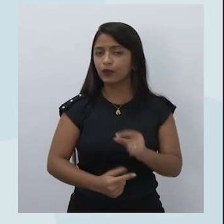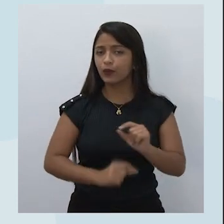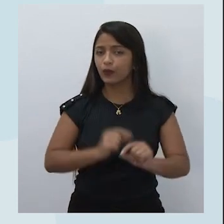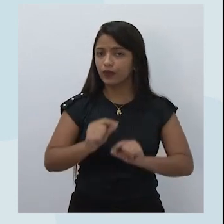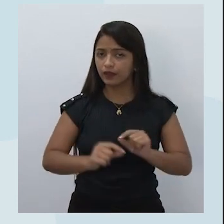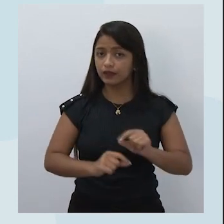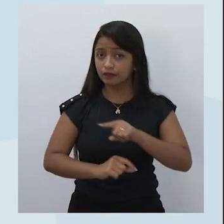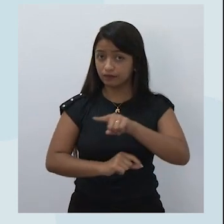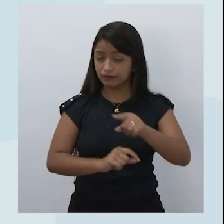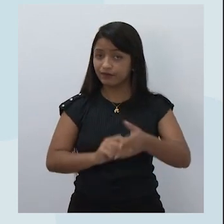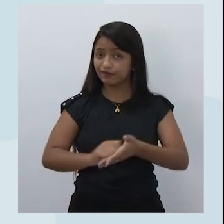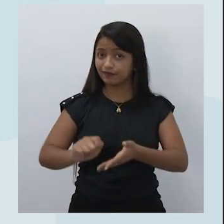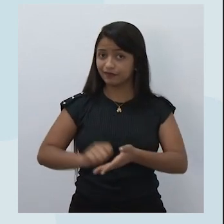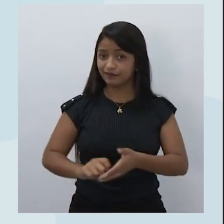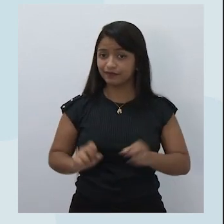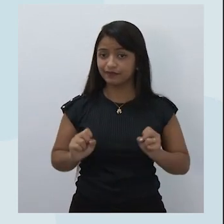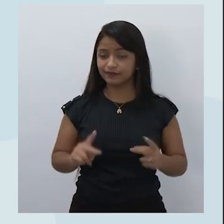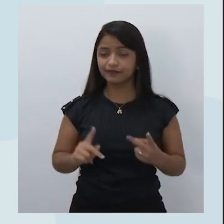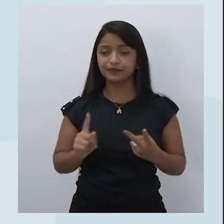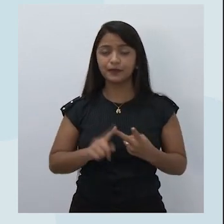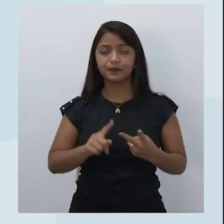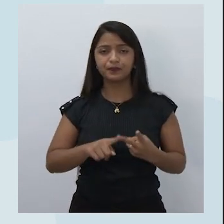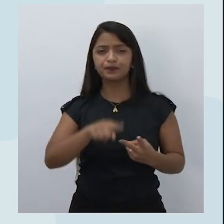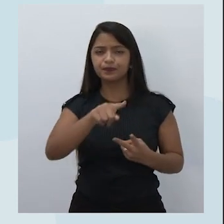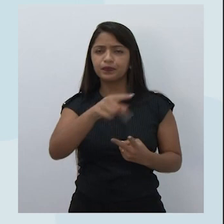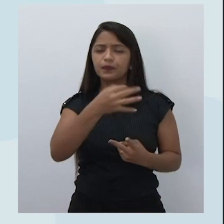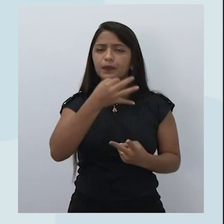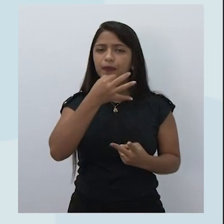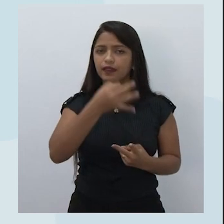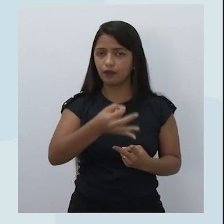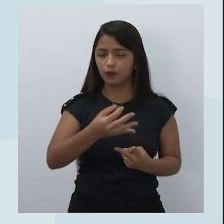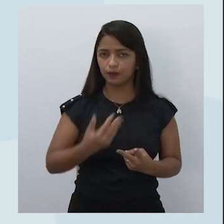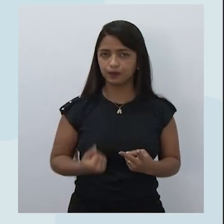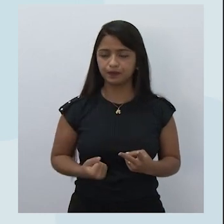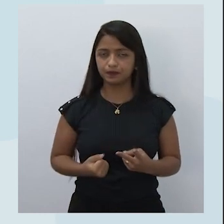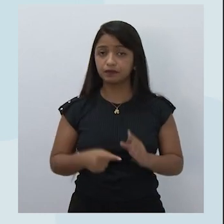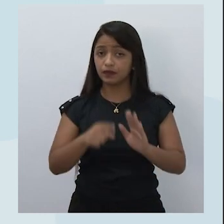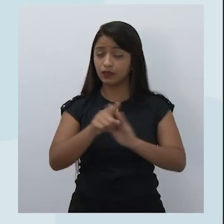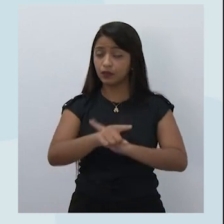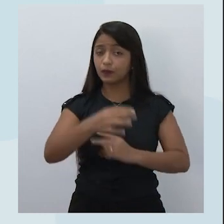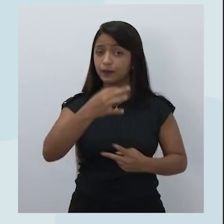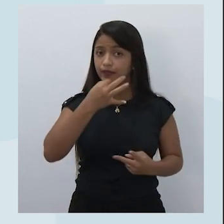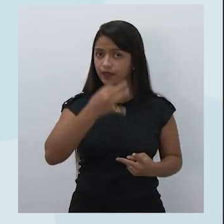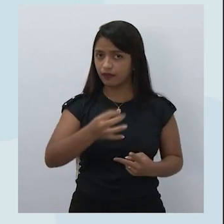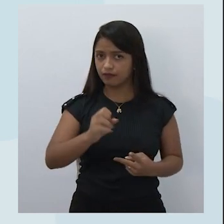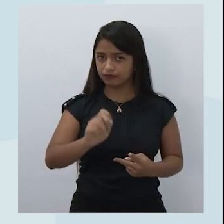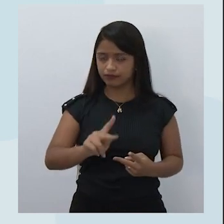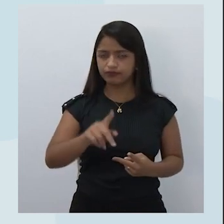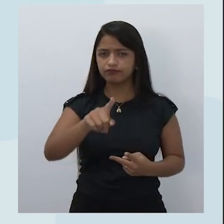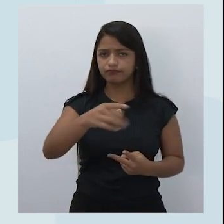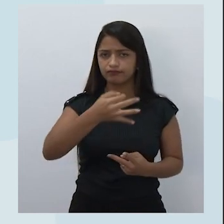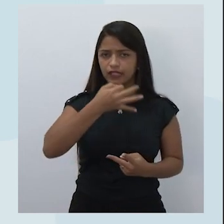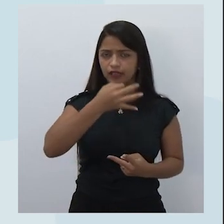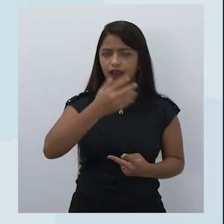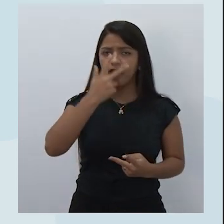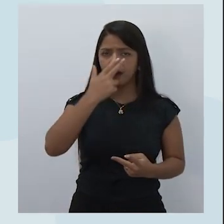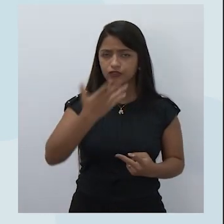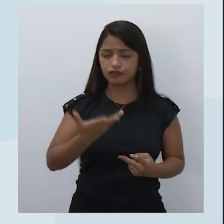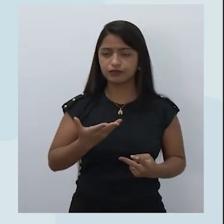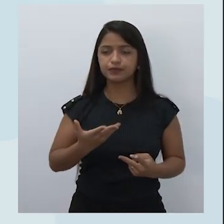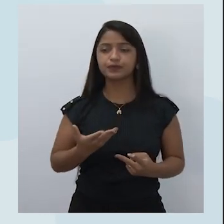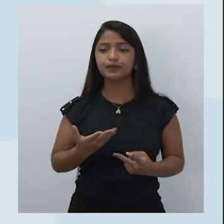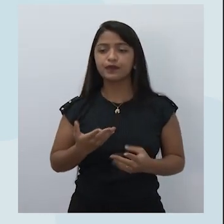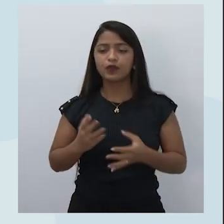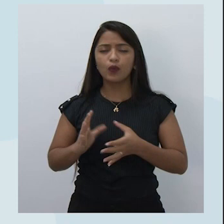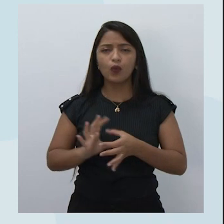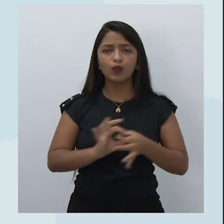pessoal. Dois. Na sua opinião, veja bem, opinião. Na sua opinião, qual é o objetivo, no